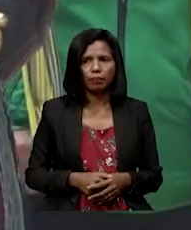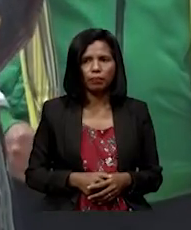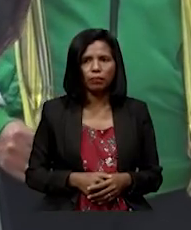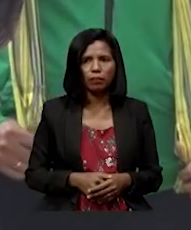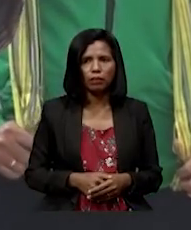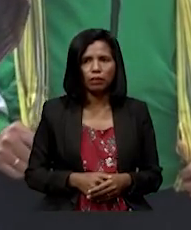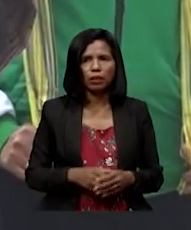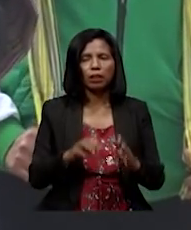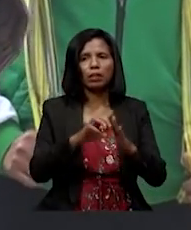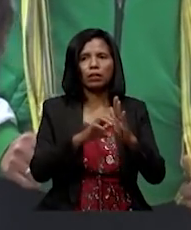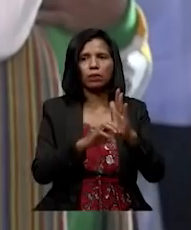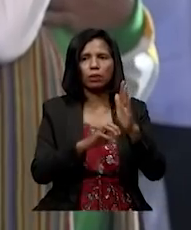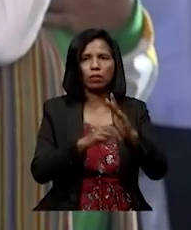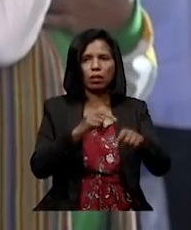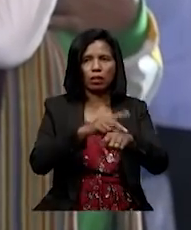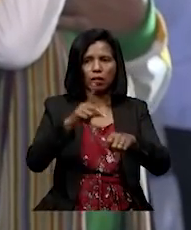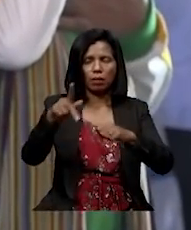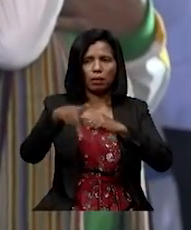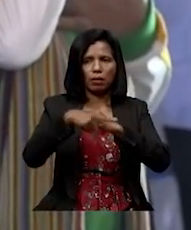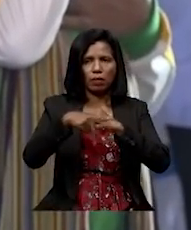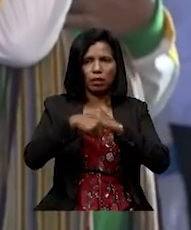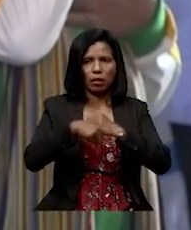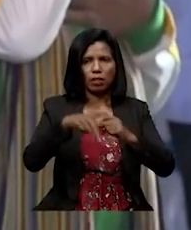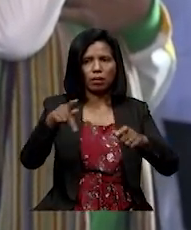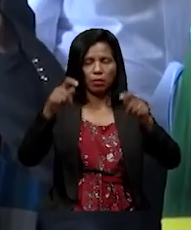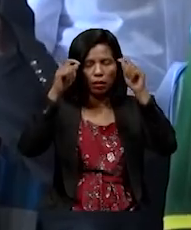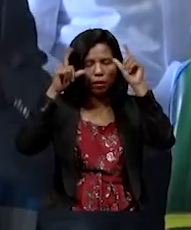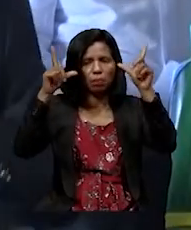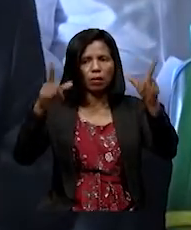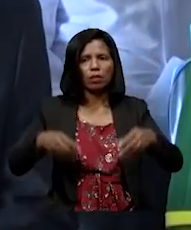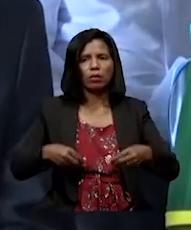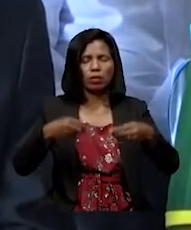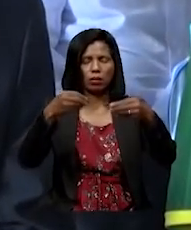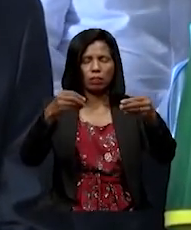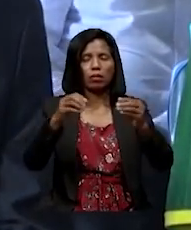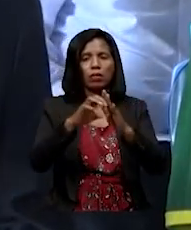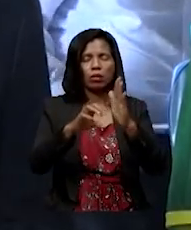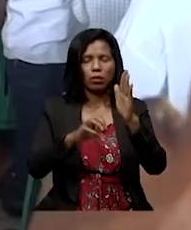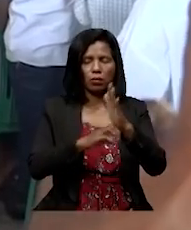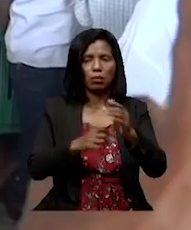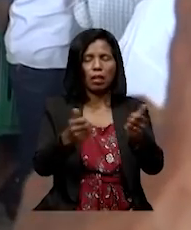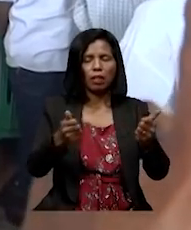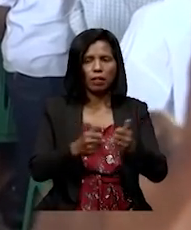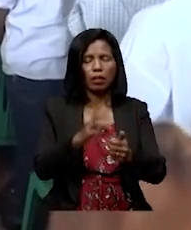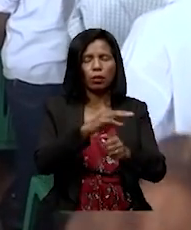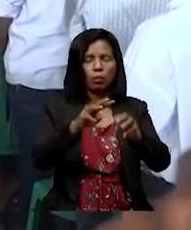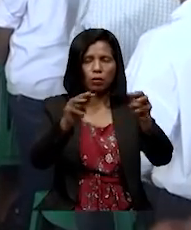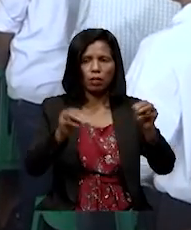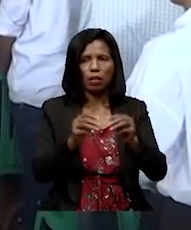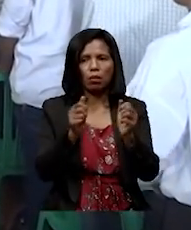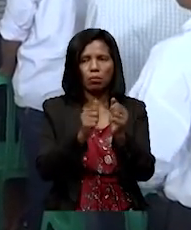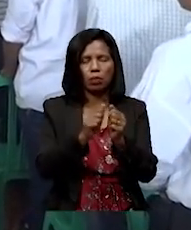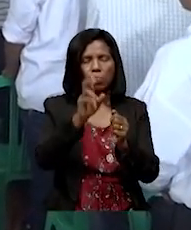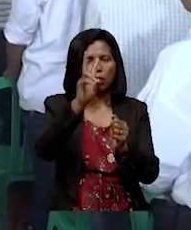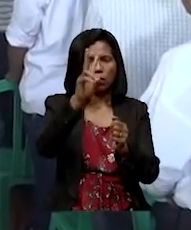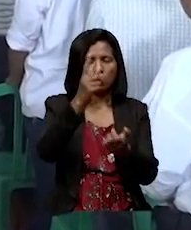Estrutura Nacional Partido Comana Cabura Sonida Nacional Timoruan Kuntu foi posse para estrutura nível aldeia do município Ramoto Krihun Ruaresten